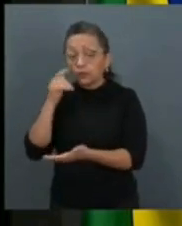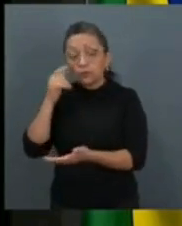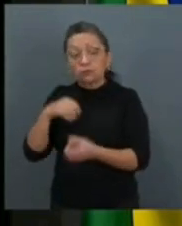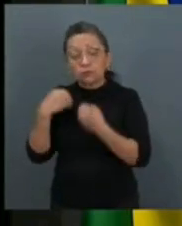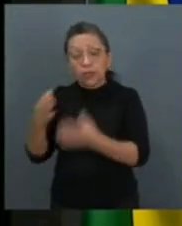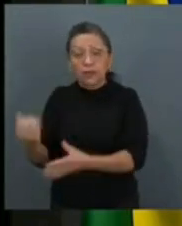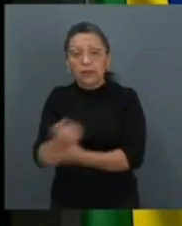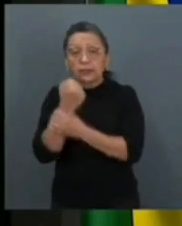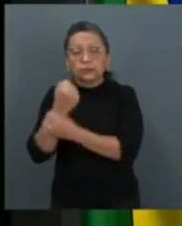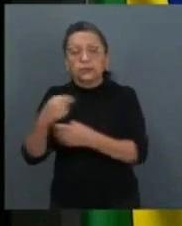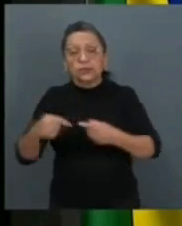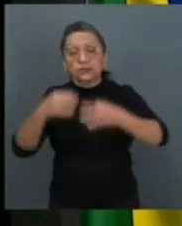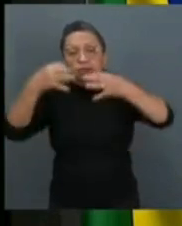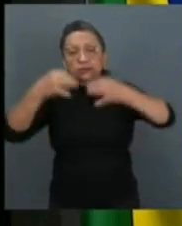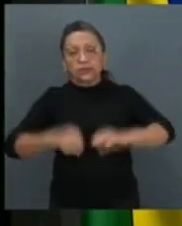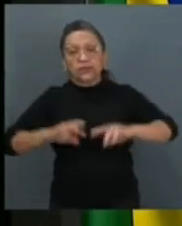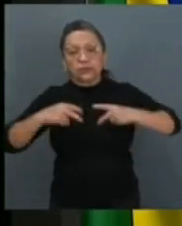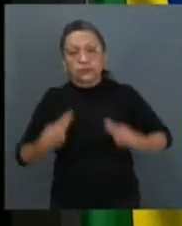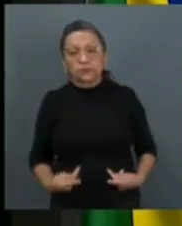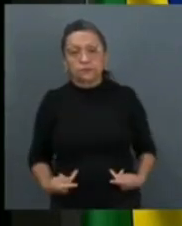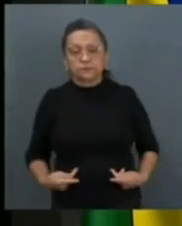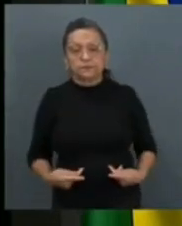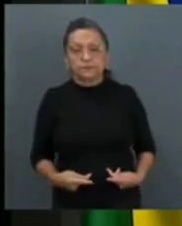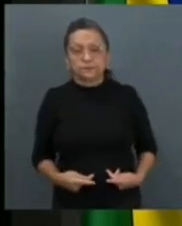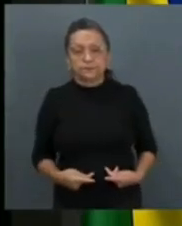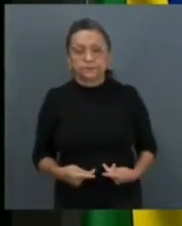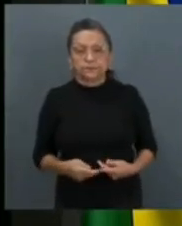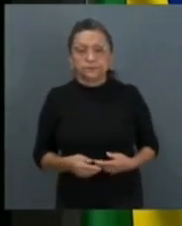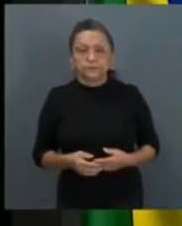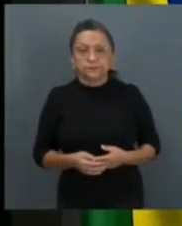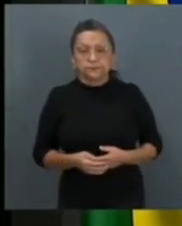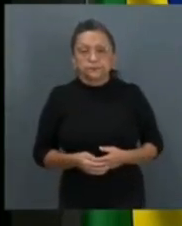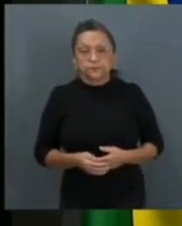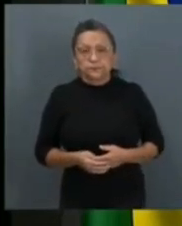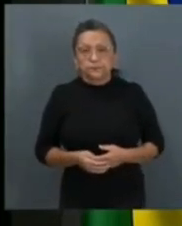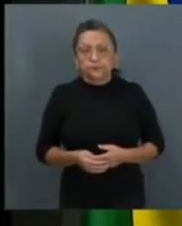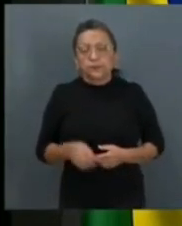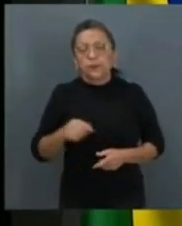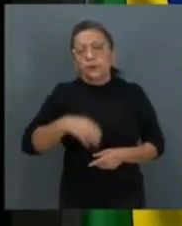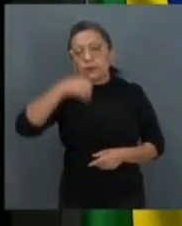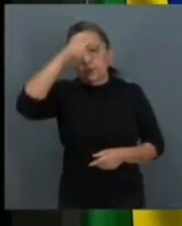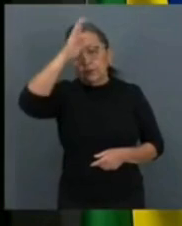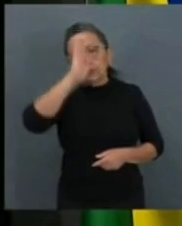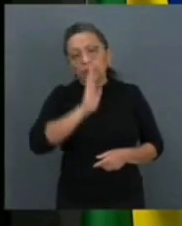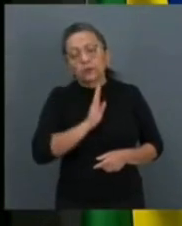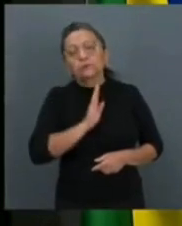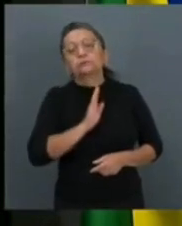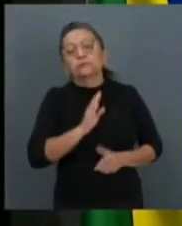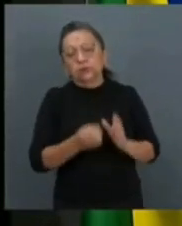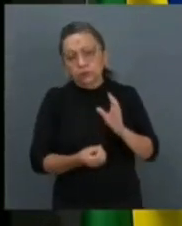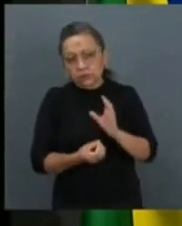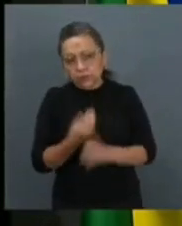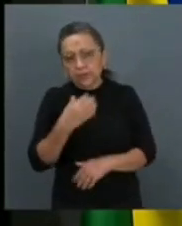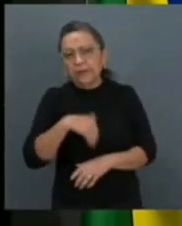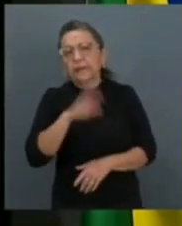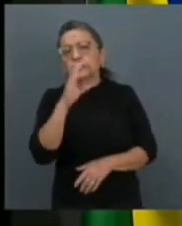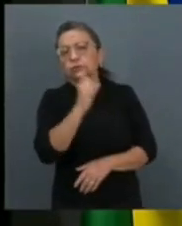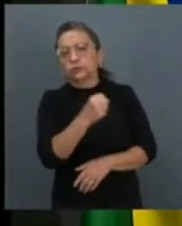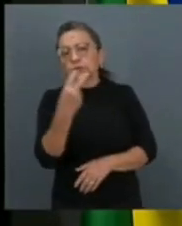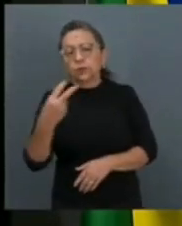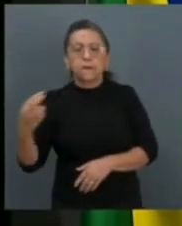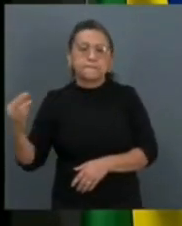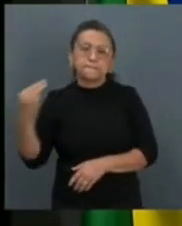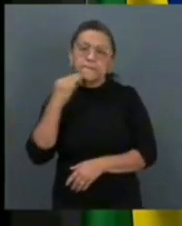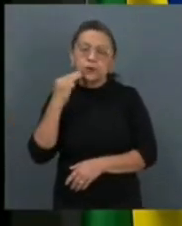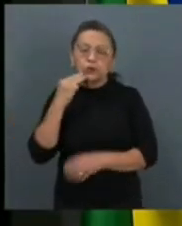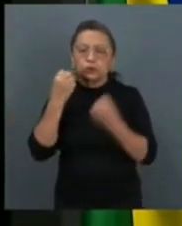garantia da dignidade do ser humano. O Brasil gera mais de 82 milhões